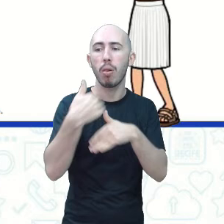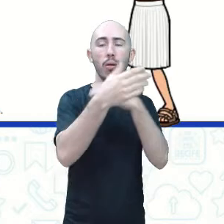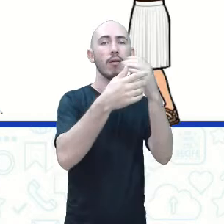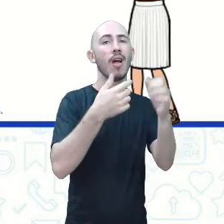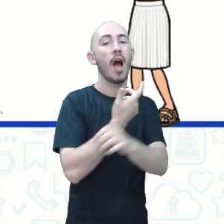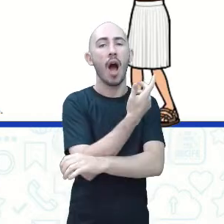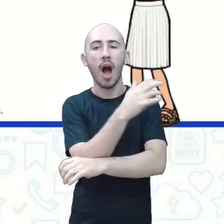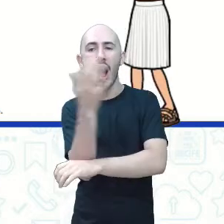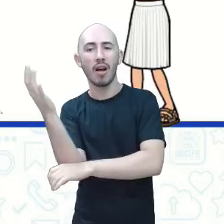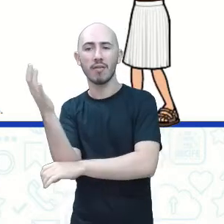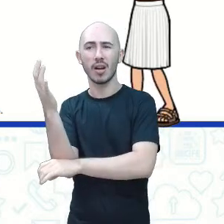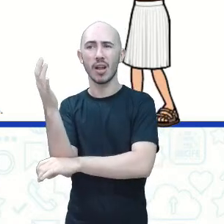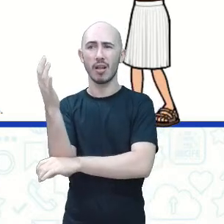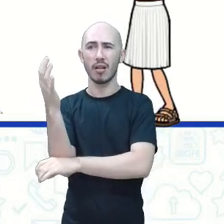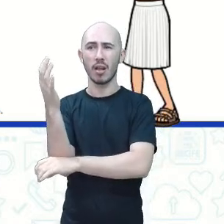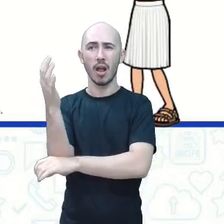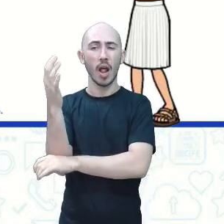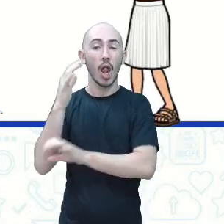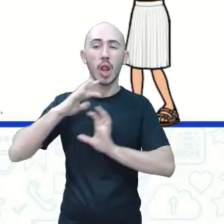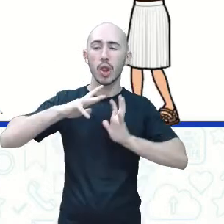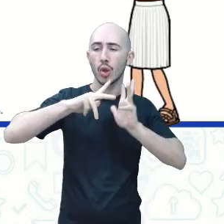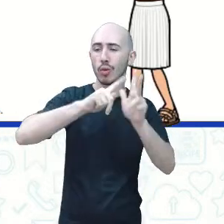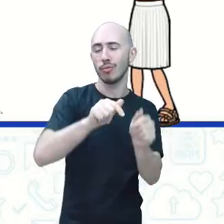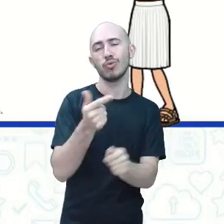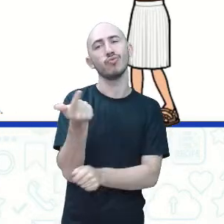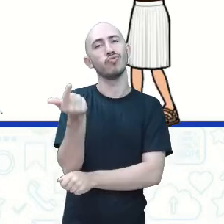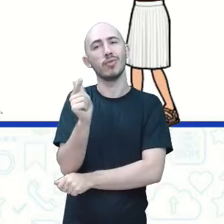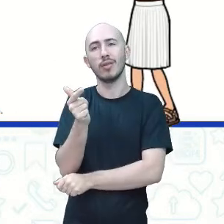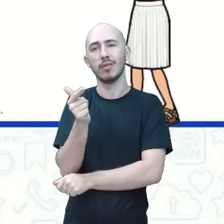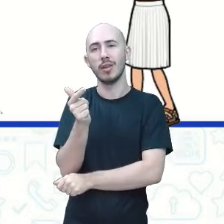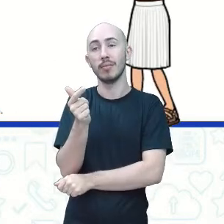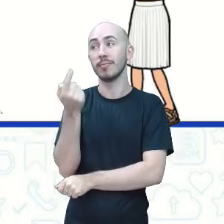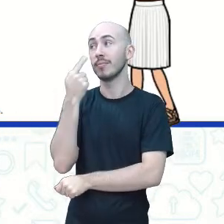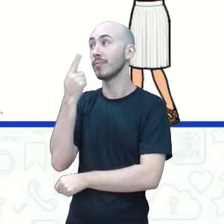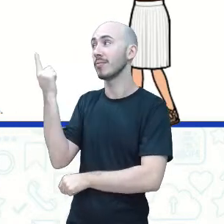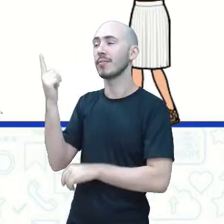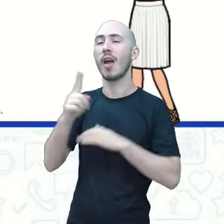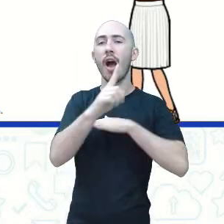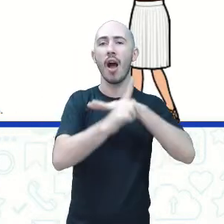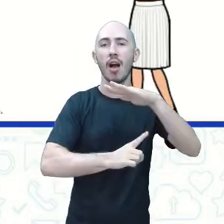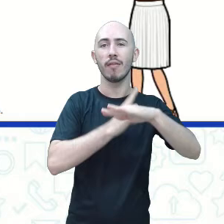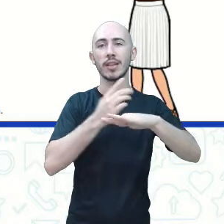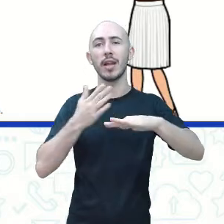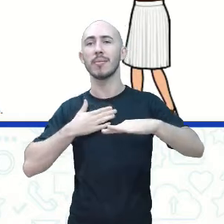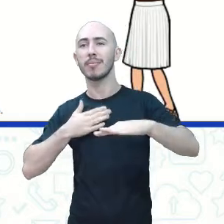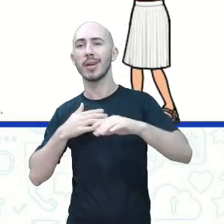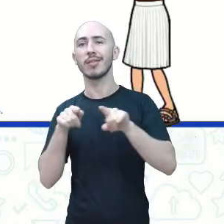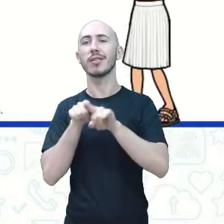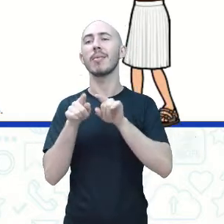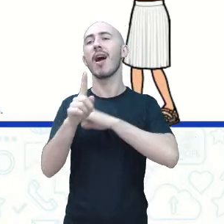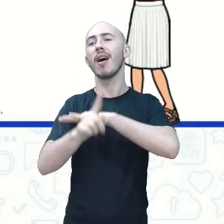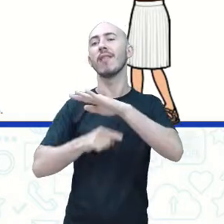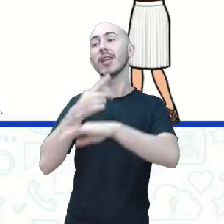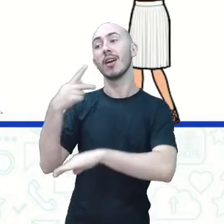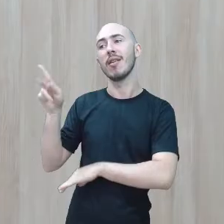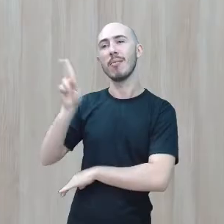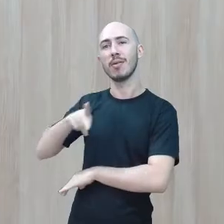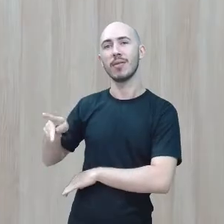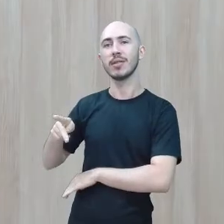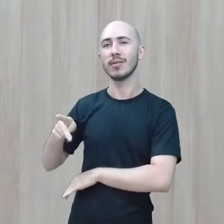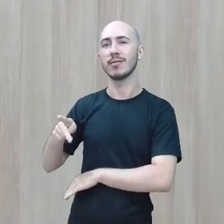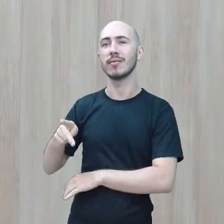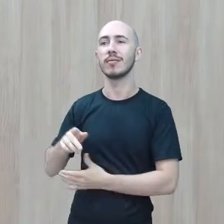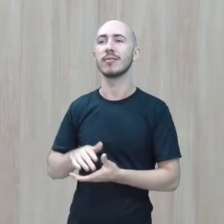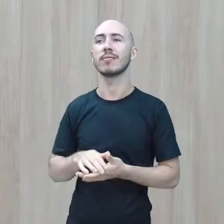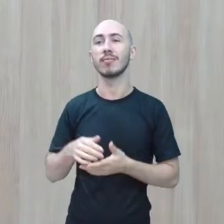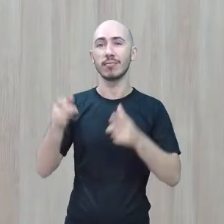todo mundo. Olha só, aí tem aqui o avatar do professor Alami e o meu chorando desesperado, porque a gente adora